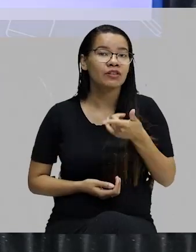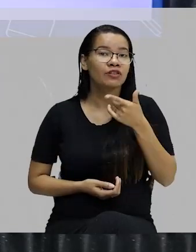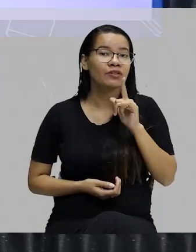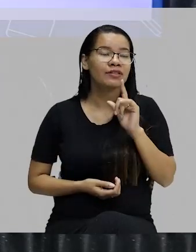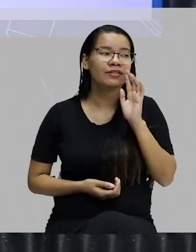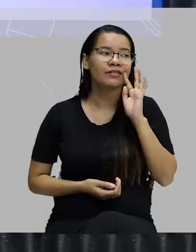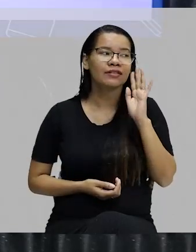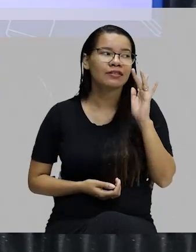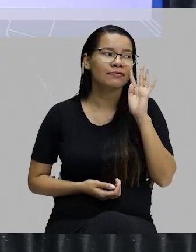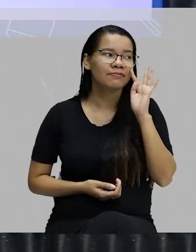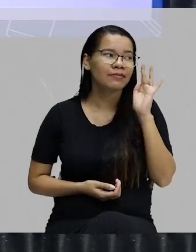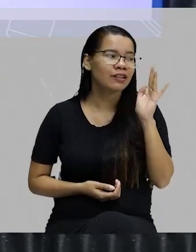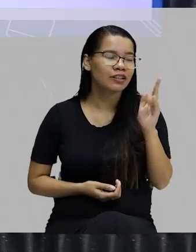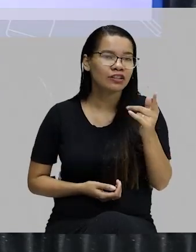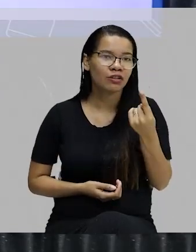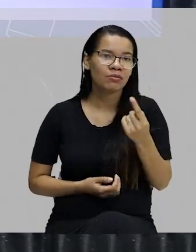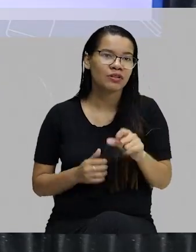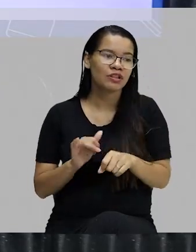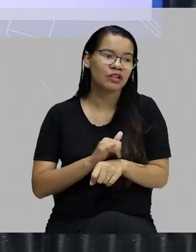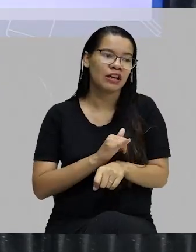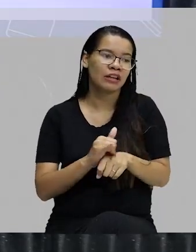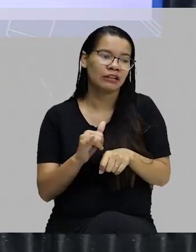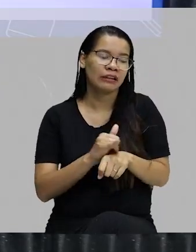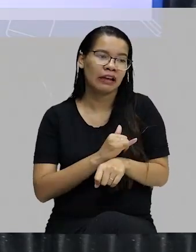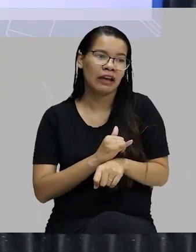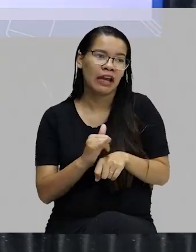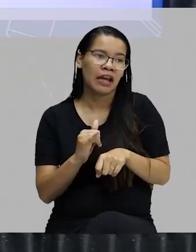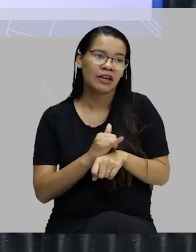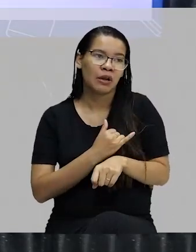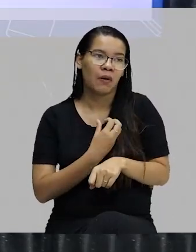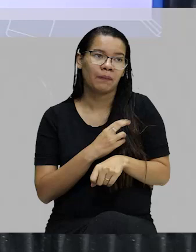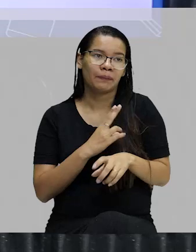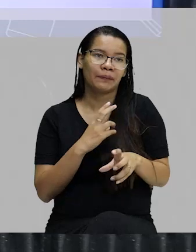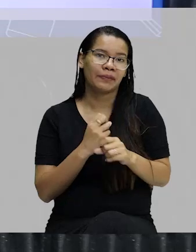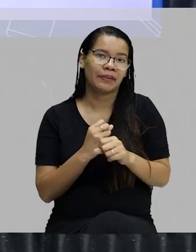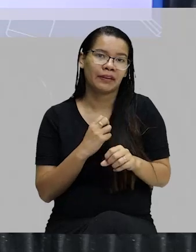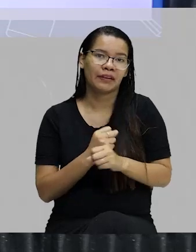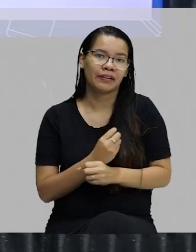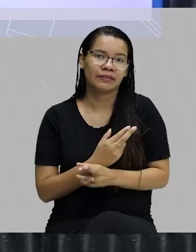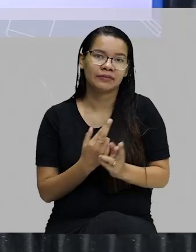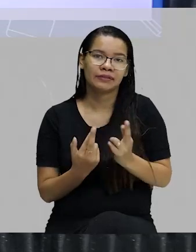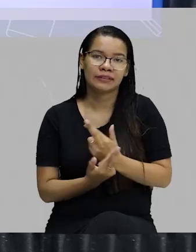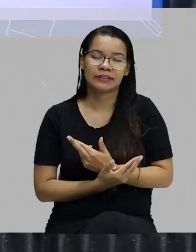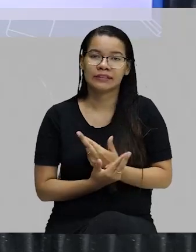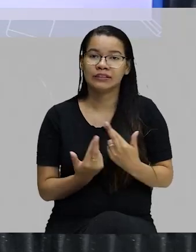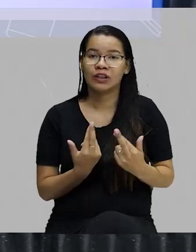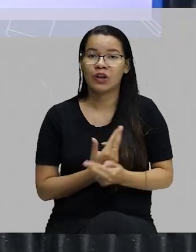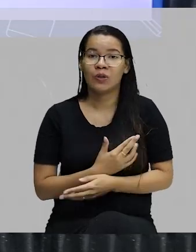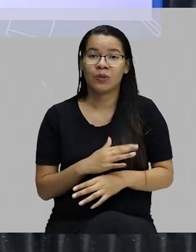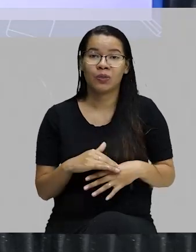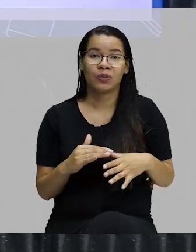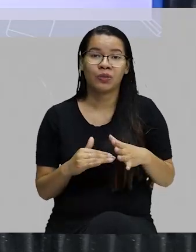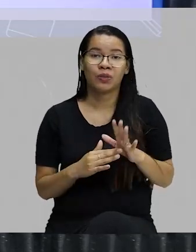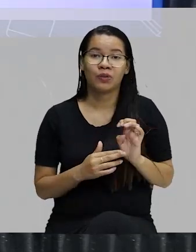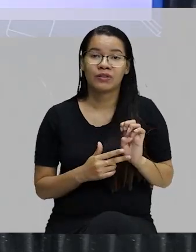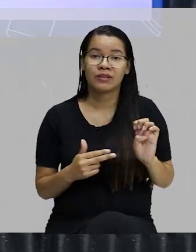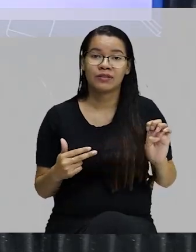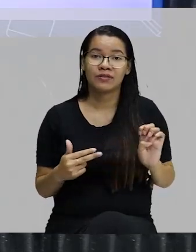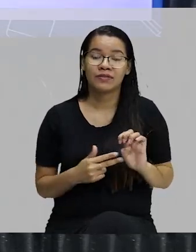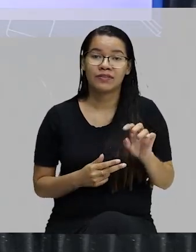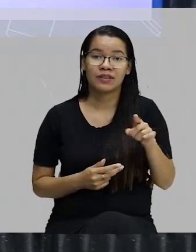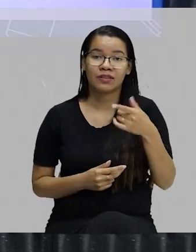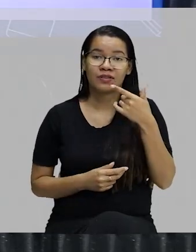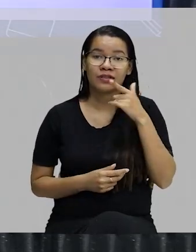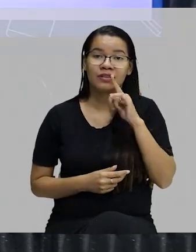aí imaginar alguma estratégia, algum cálculo associado que relacione aí todos esses elementos, de maneira que você consiga